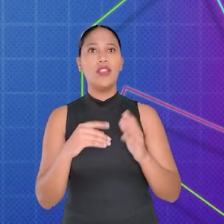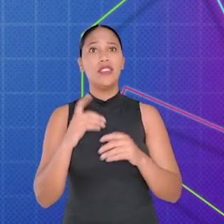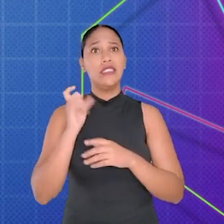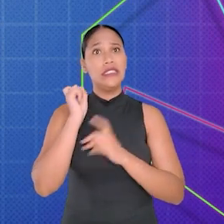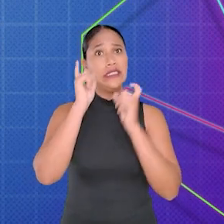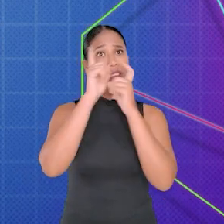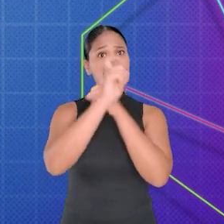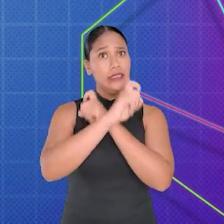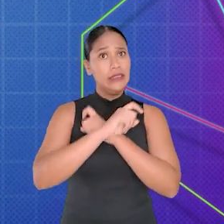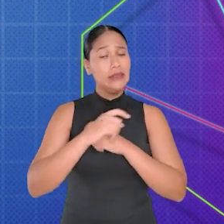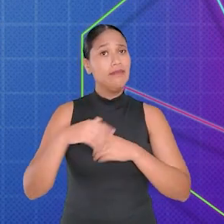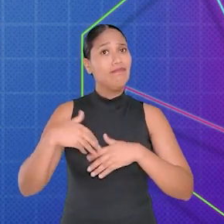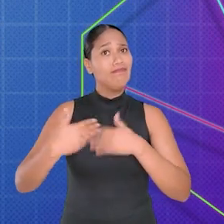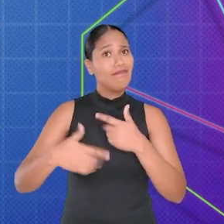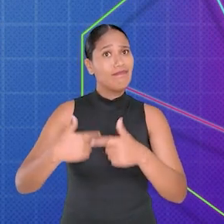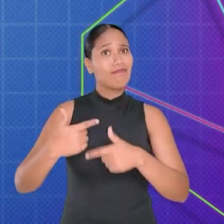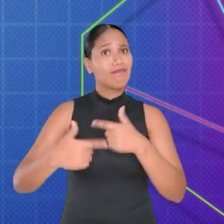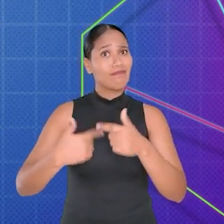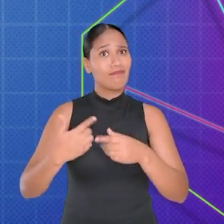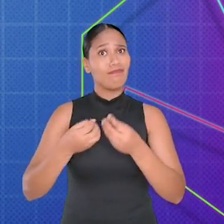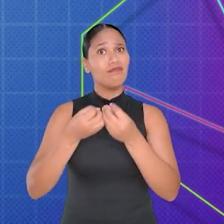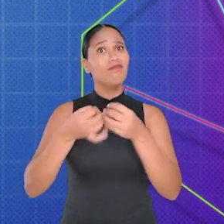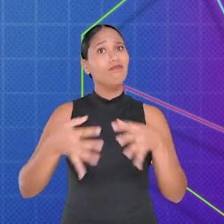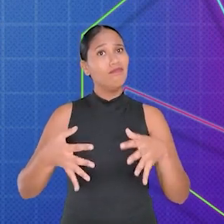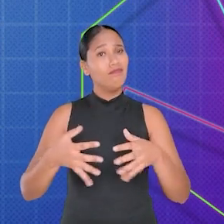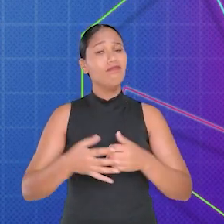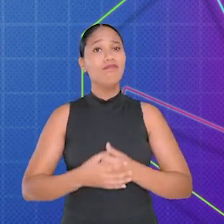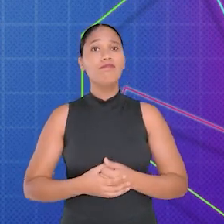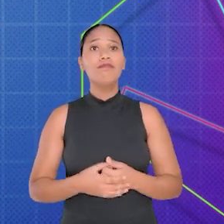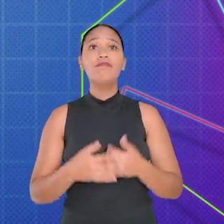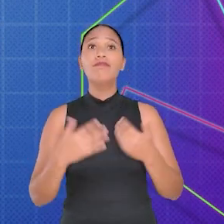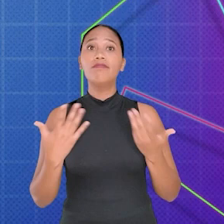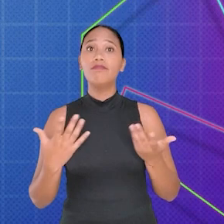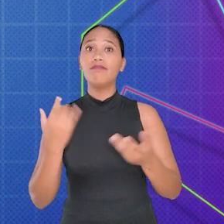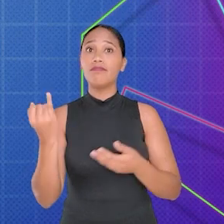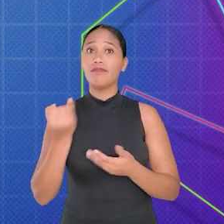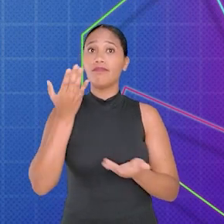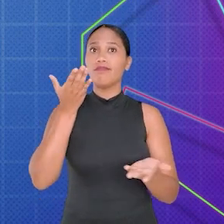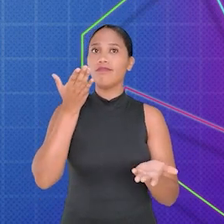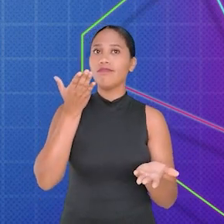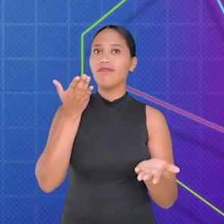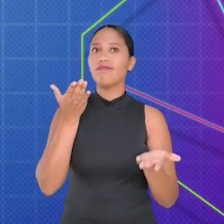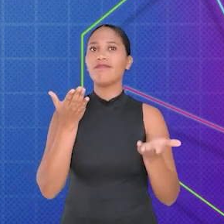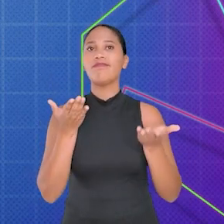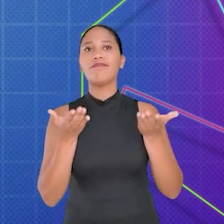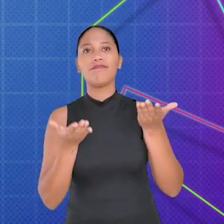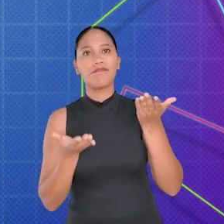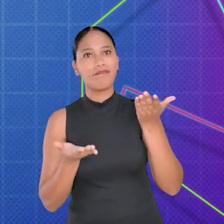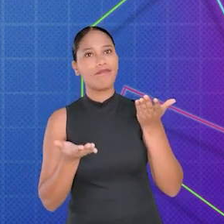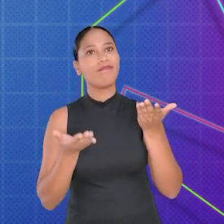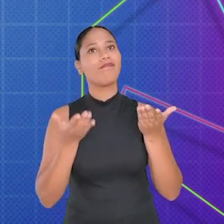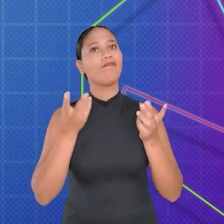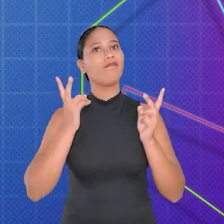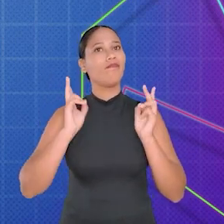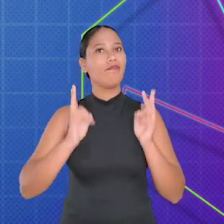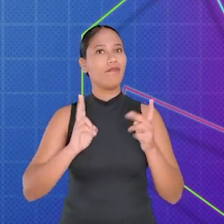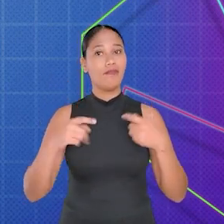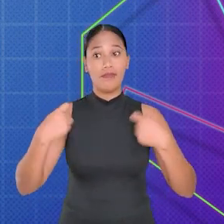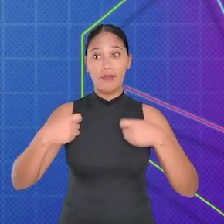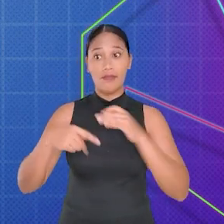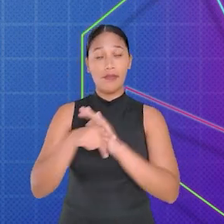é importante equilibrar a aplicação dos modificadores com a necessidade do projeto e manter um modelo de trabalho organizado e